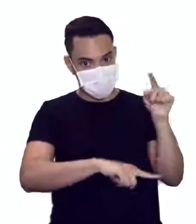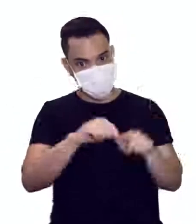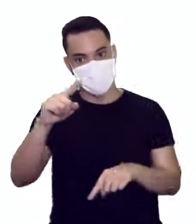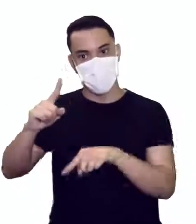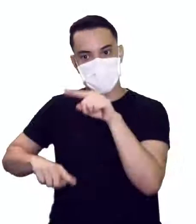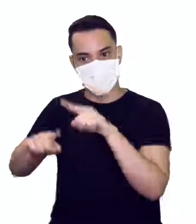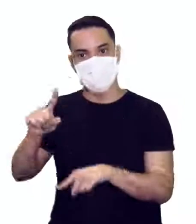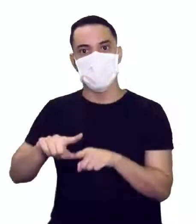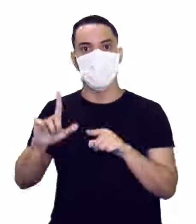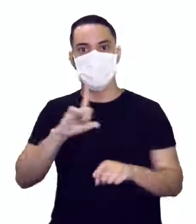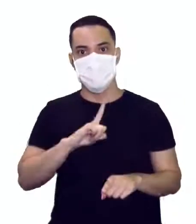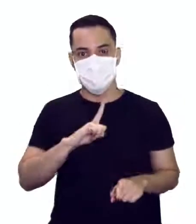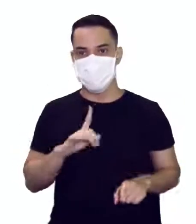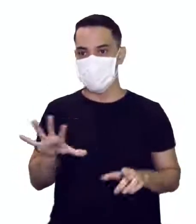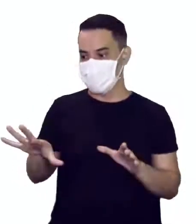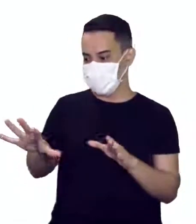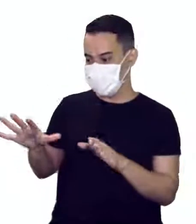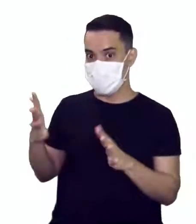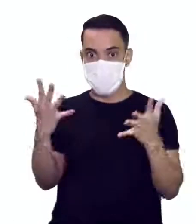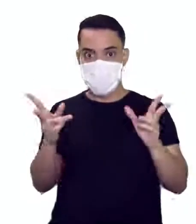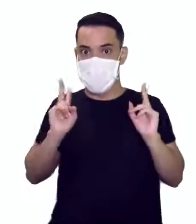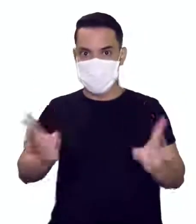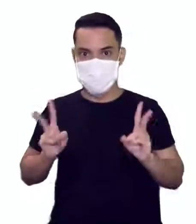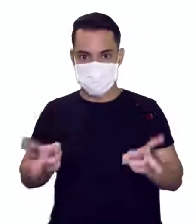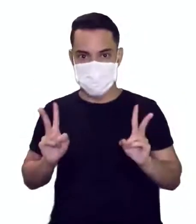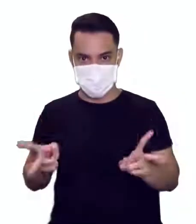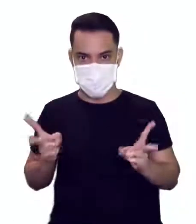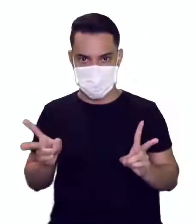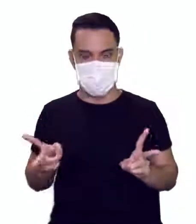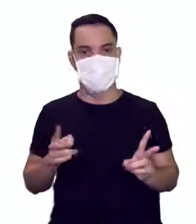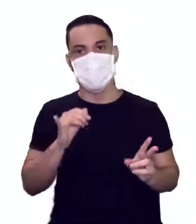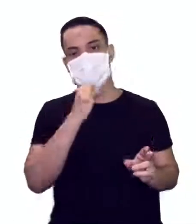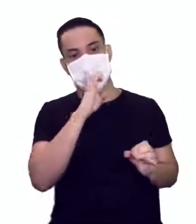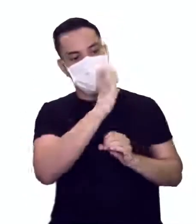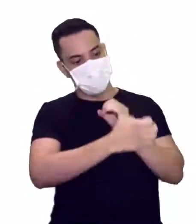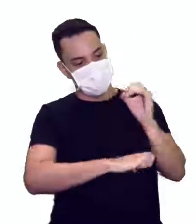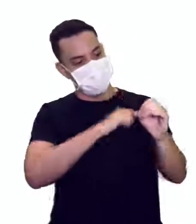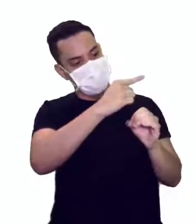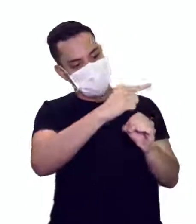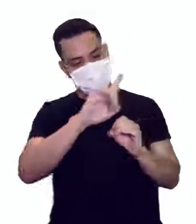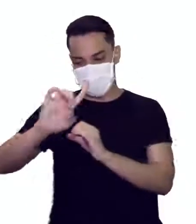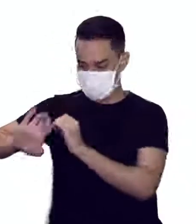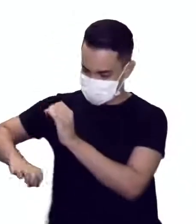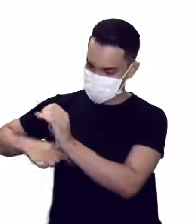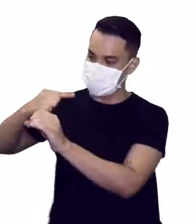ficam carregados com cargas de mesmo sinal e a carga do corpo que